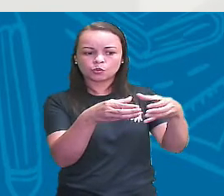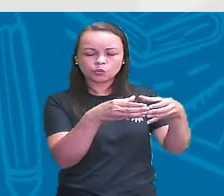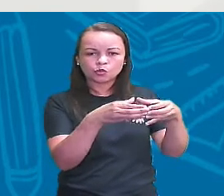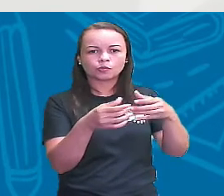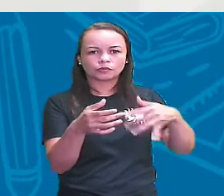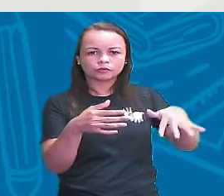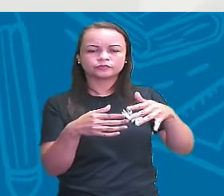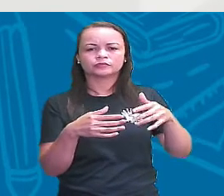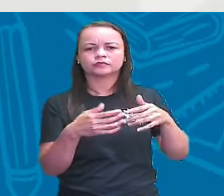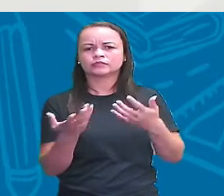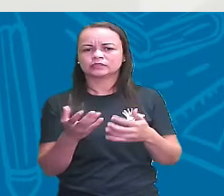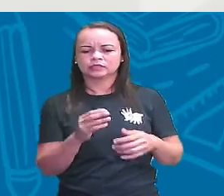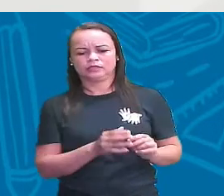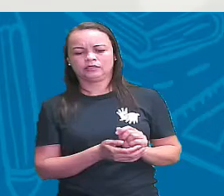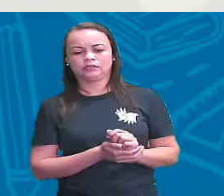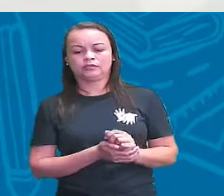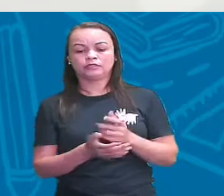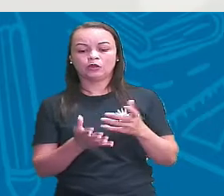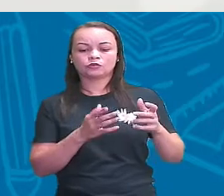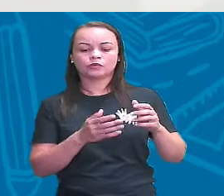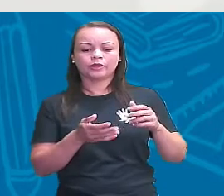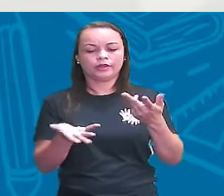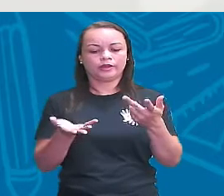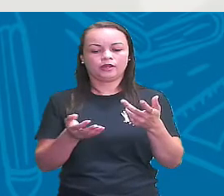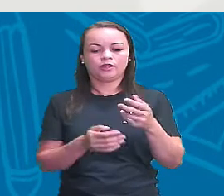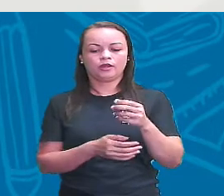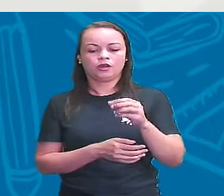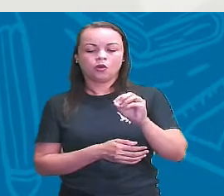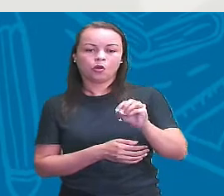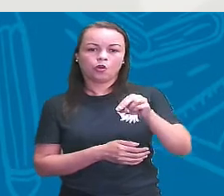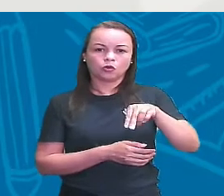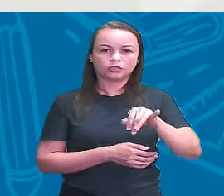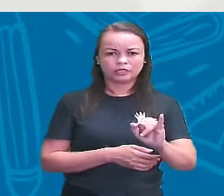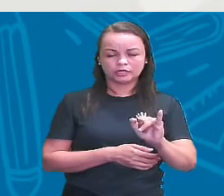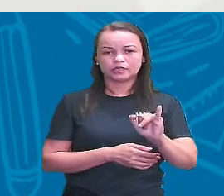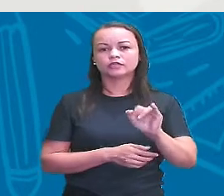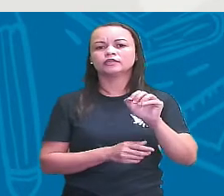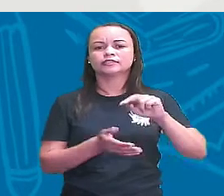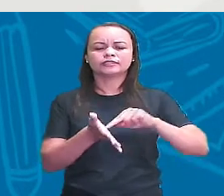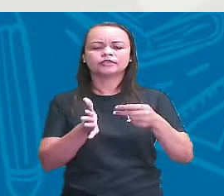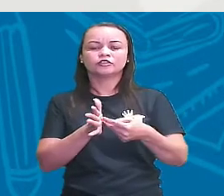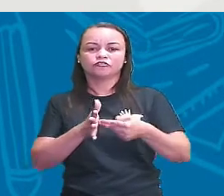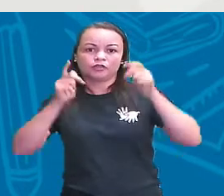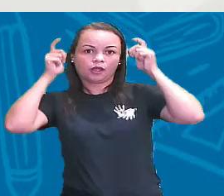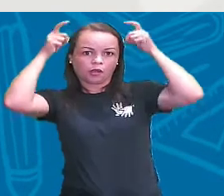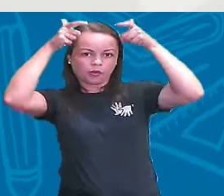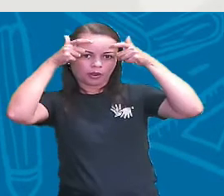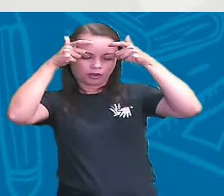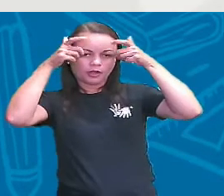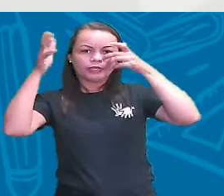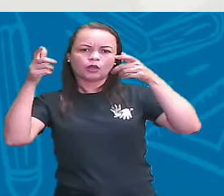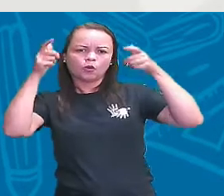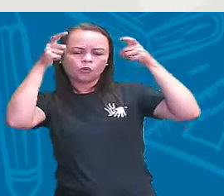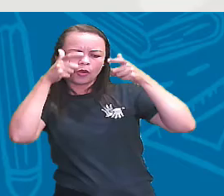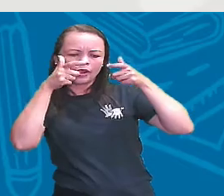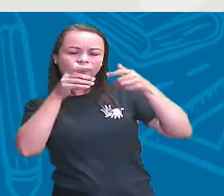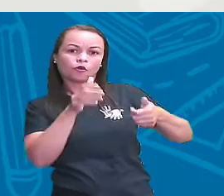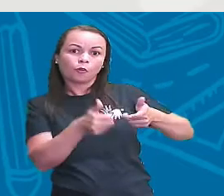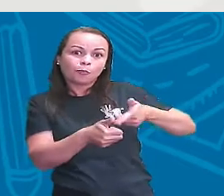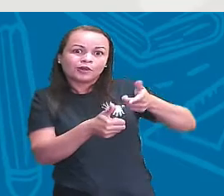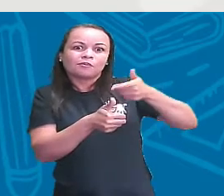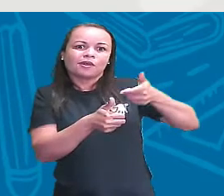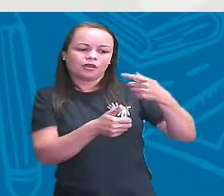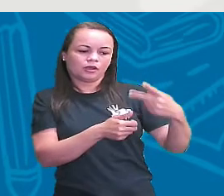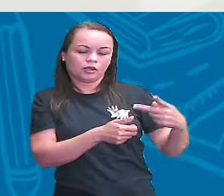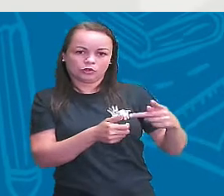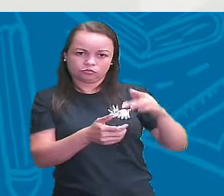Oni significa rei, é o que seria rei pra gente. E ele tinha sido o primeiro rei de Ifé, ele tinha sido o primeiro Oni de Ifé. E daí